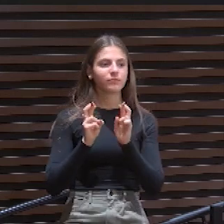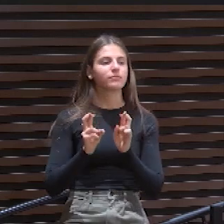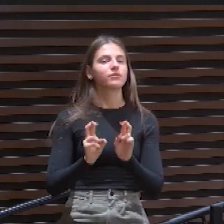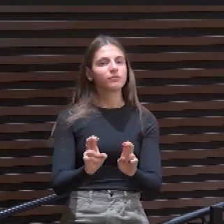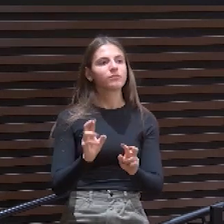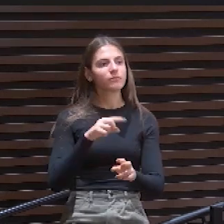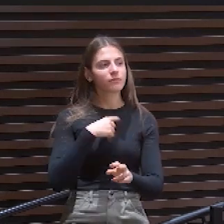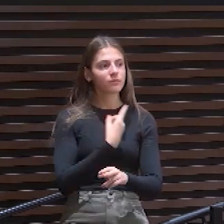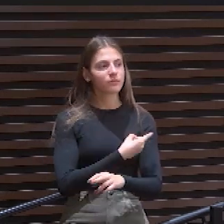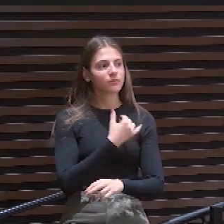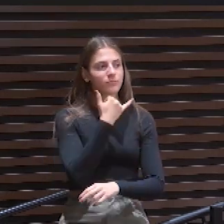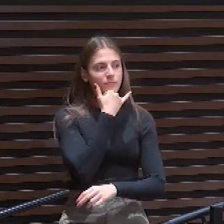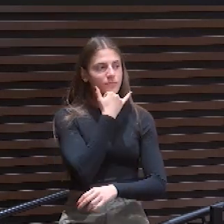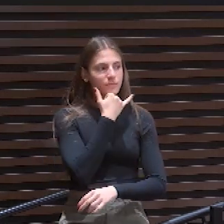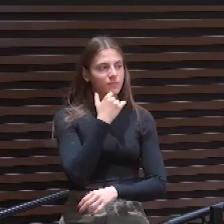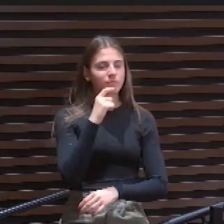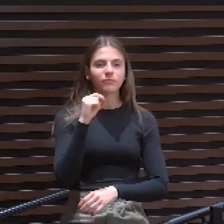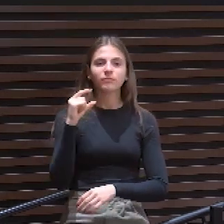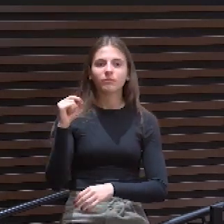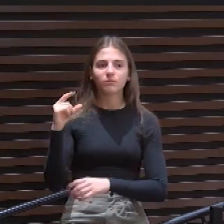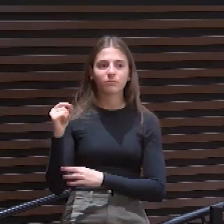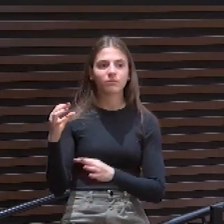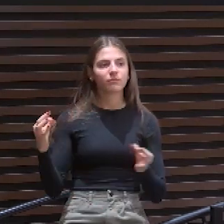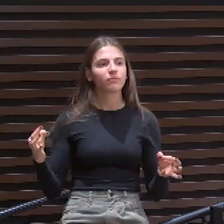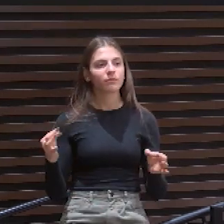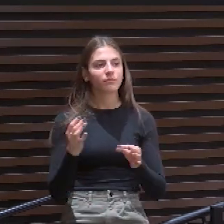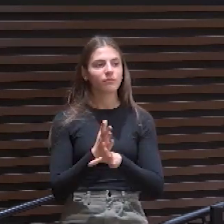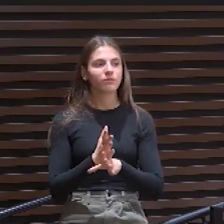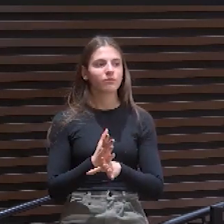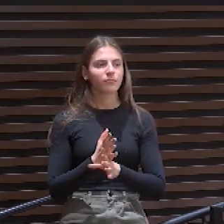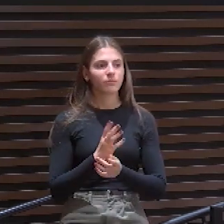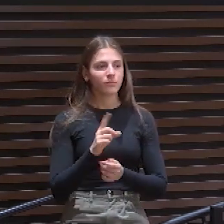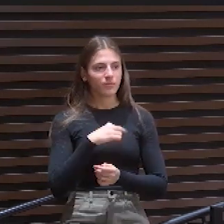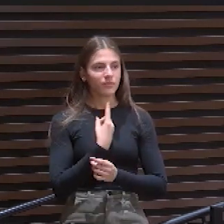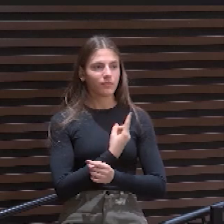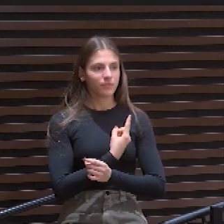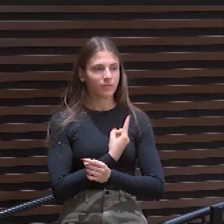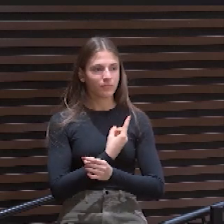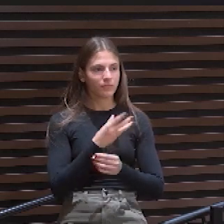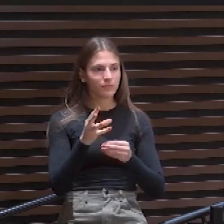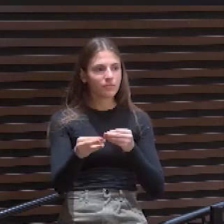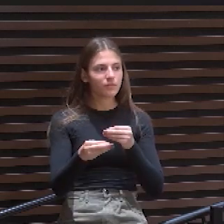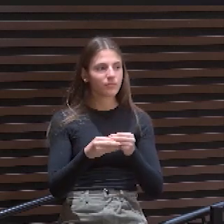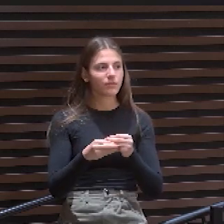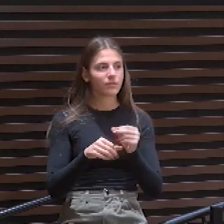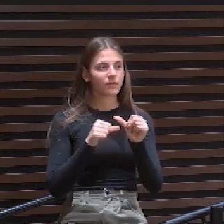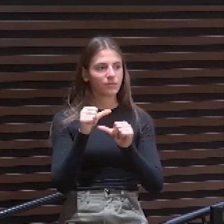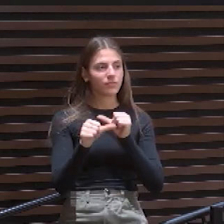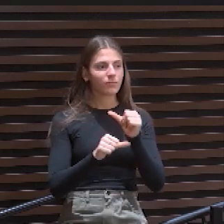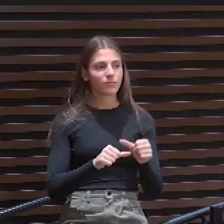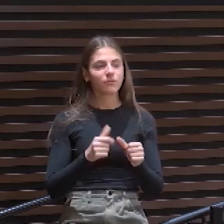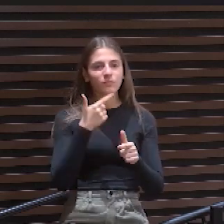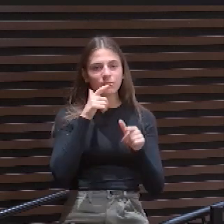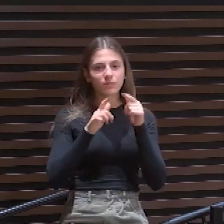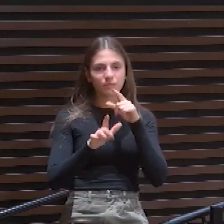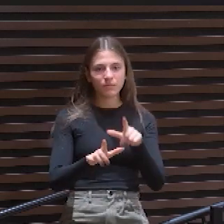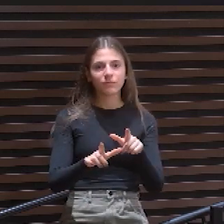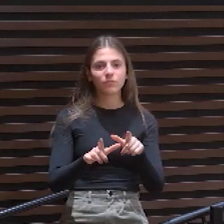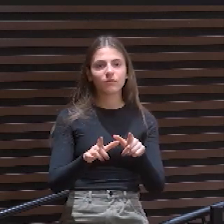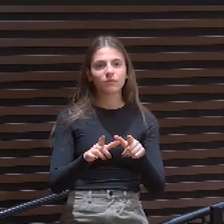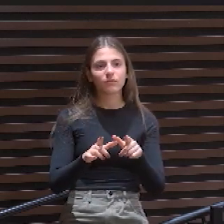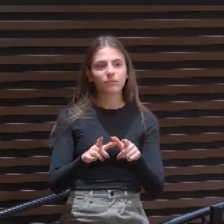sermos redimidos completamente, o que inclui a mudança em nossa fala e na